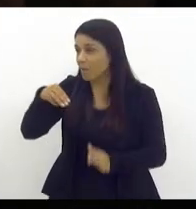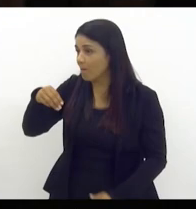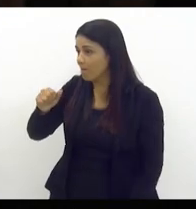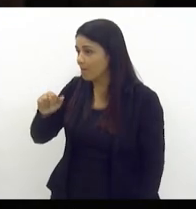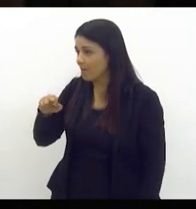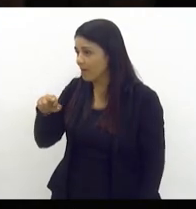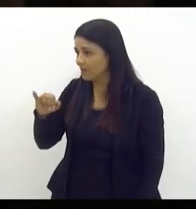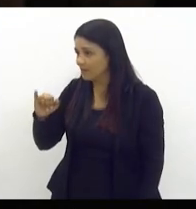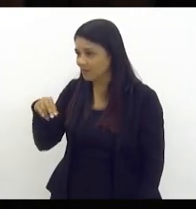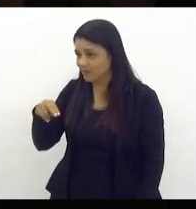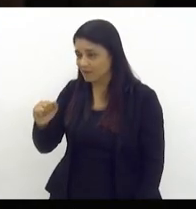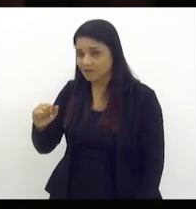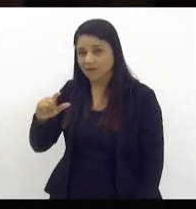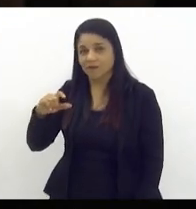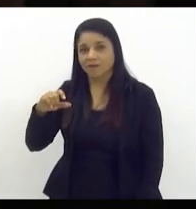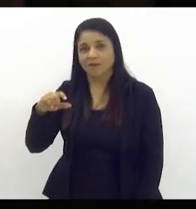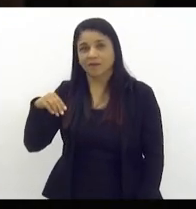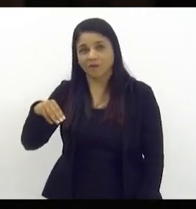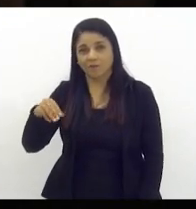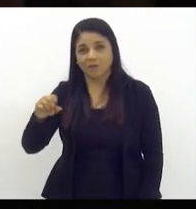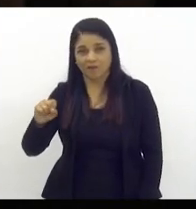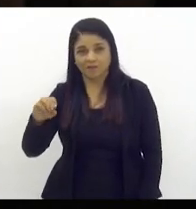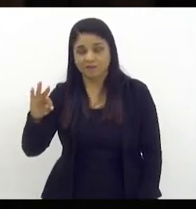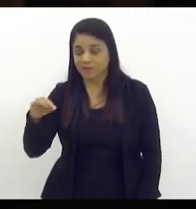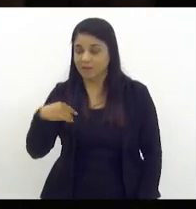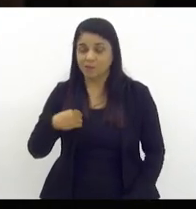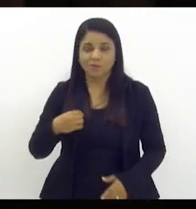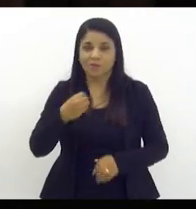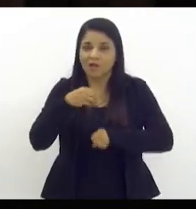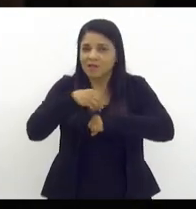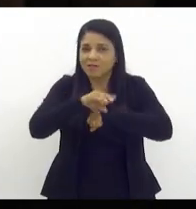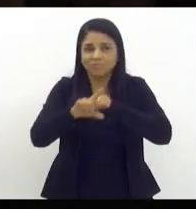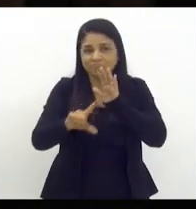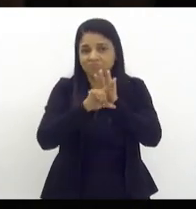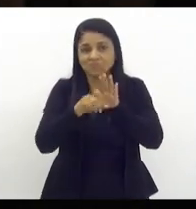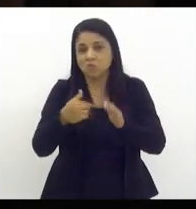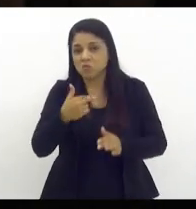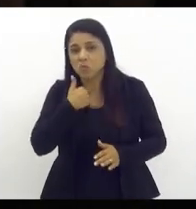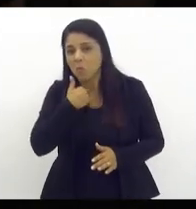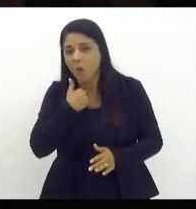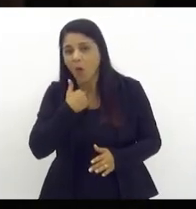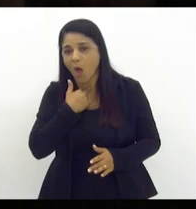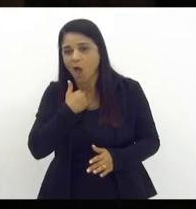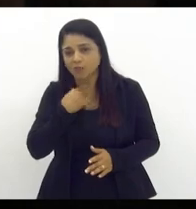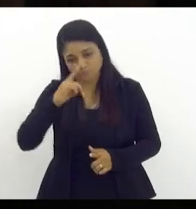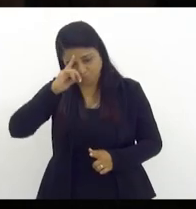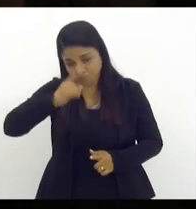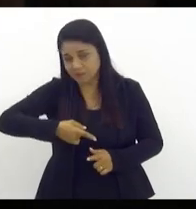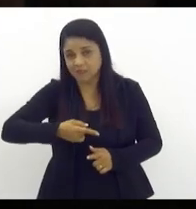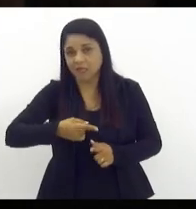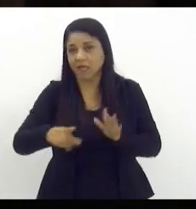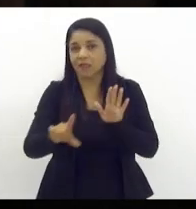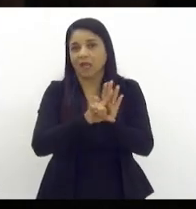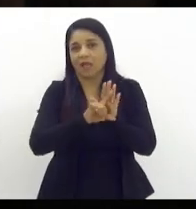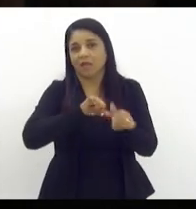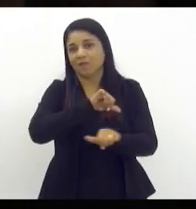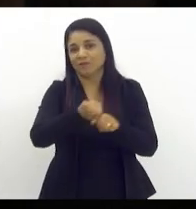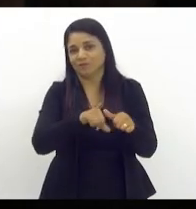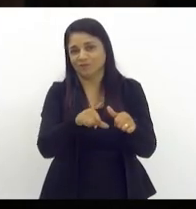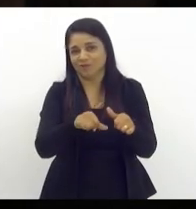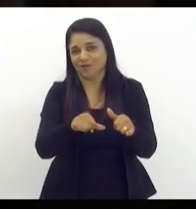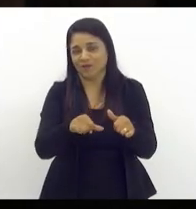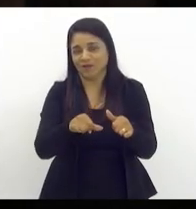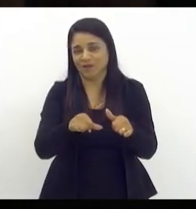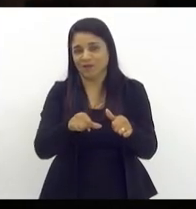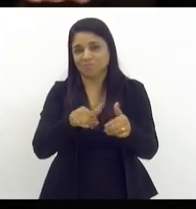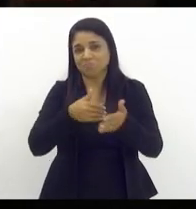MST, uma indicação legislativa não pode dizer, olha, tem a lei, mas eu estou indicando para ela ser descumprida. Cada um desliga